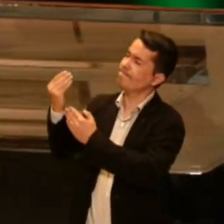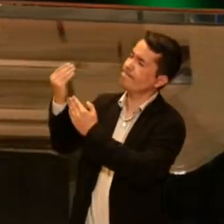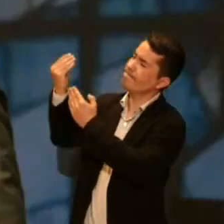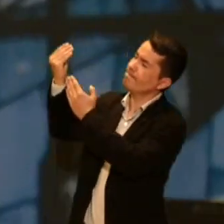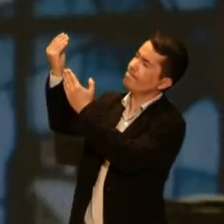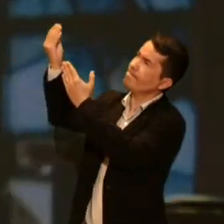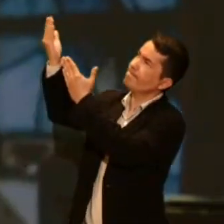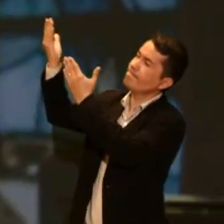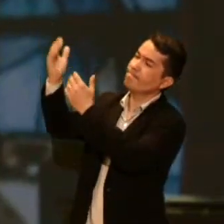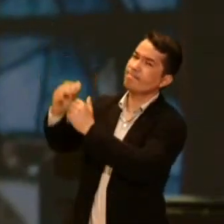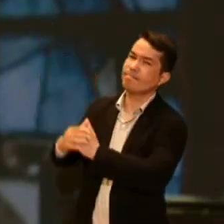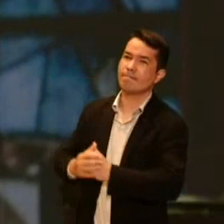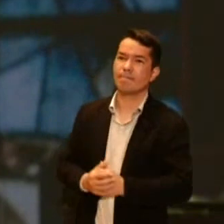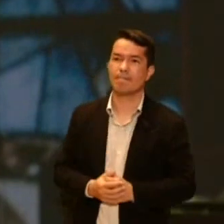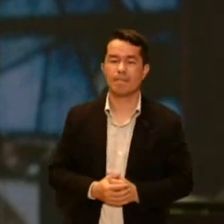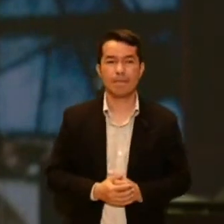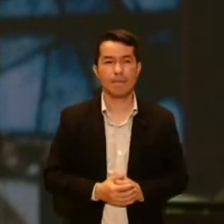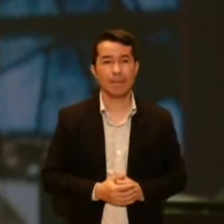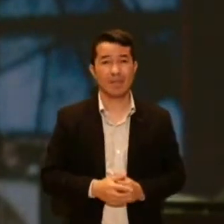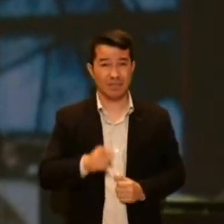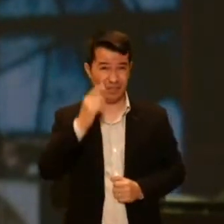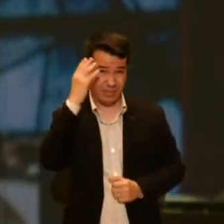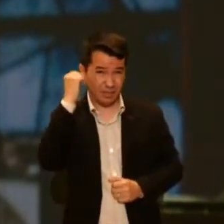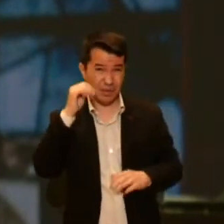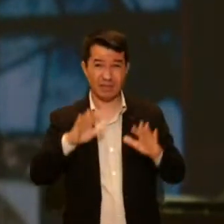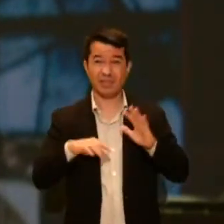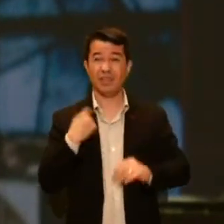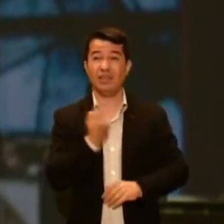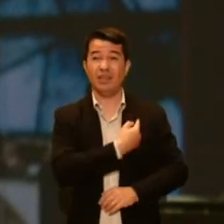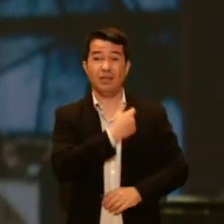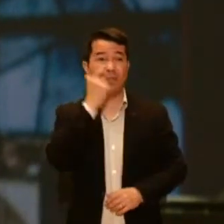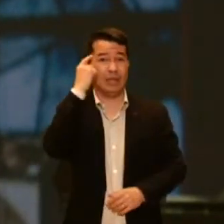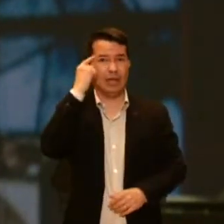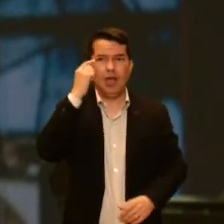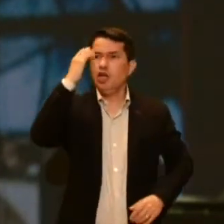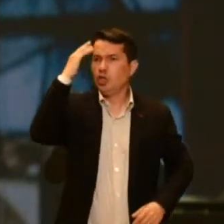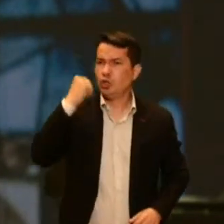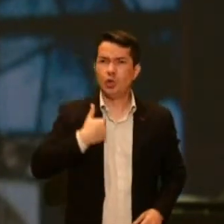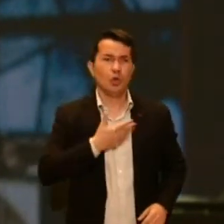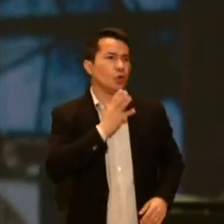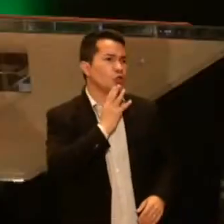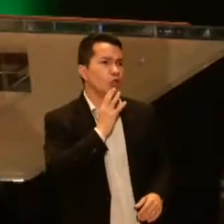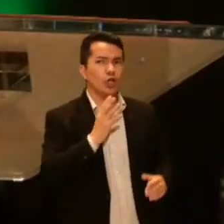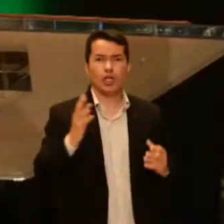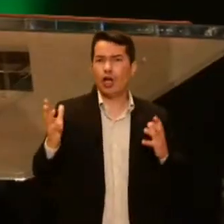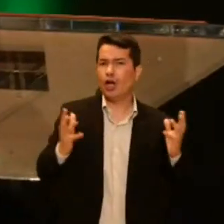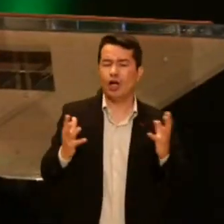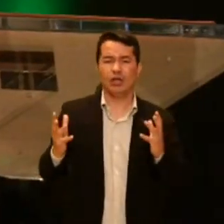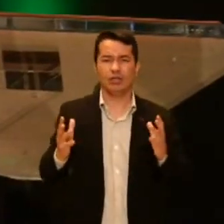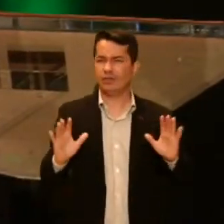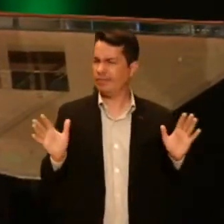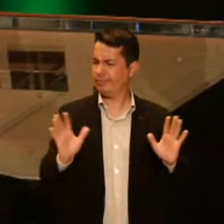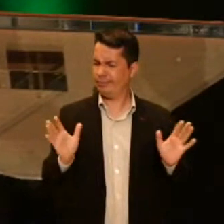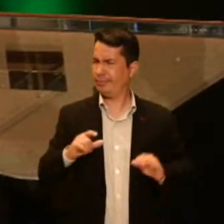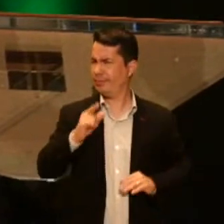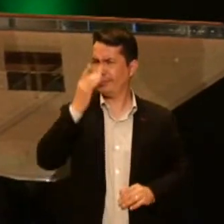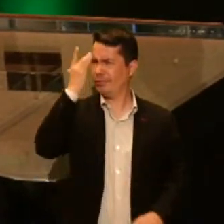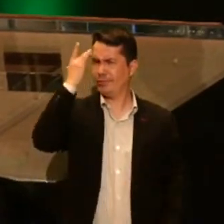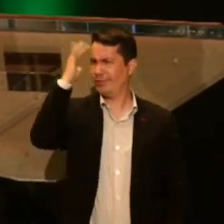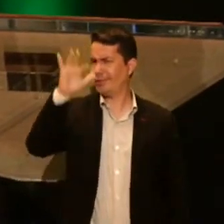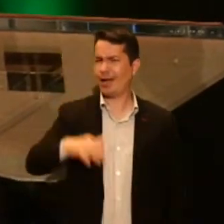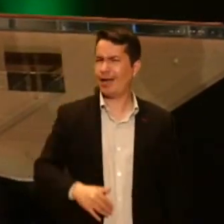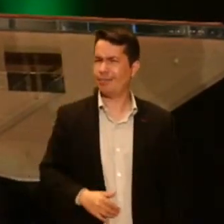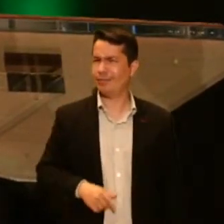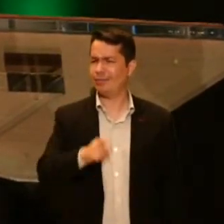Às vezes a gente acha que sabe tudo, né? E o Senhor está dizendo no meio dessa pandemia para a gente: filho, você não